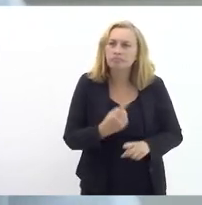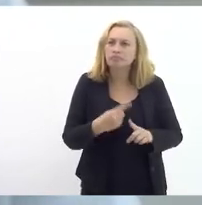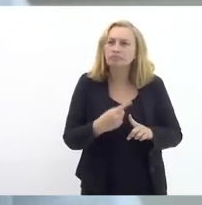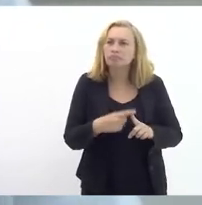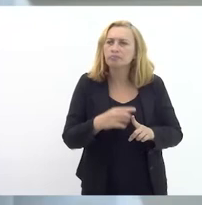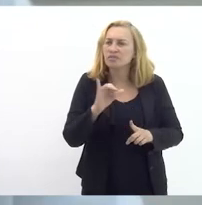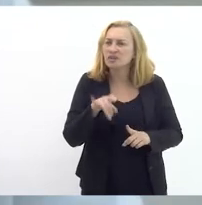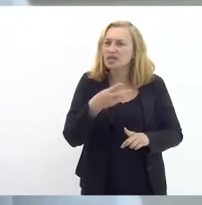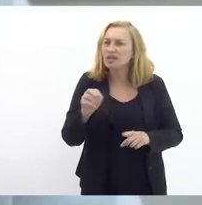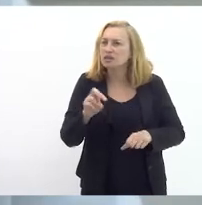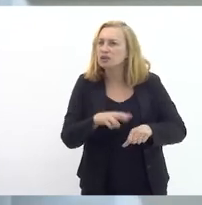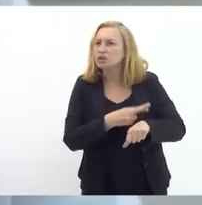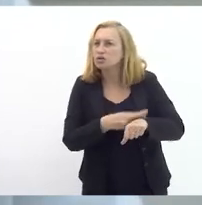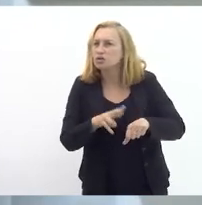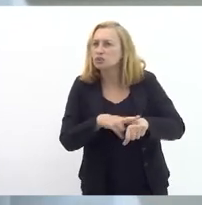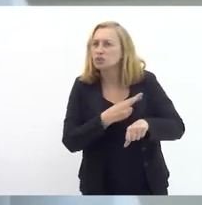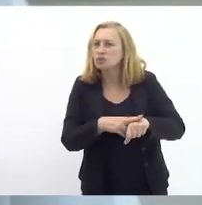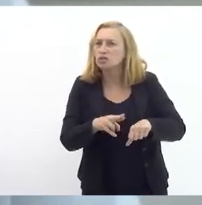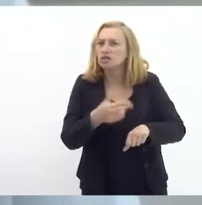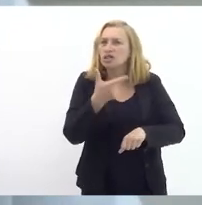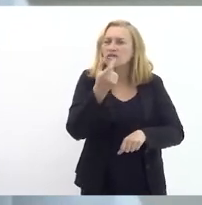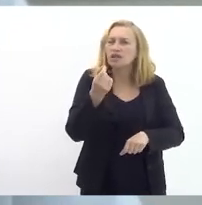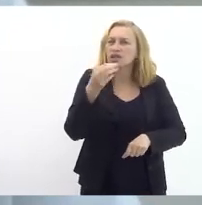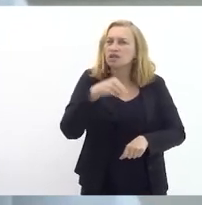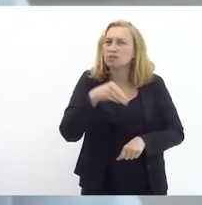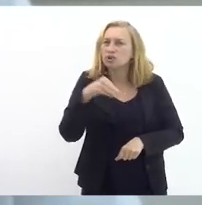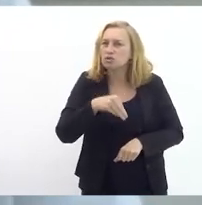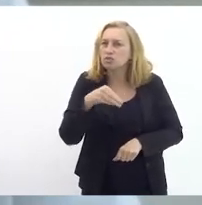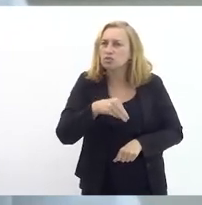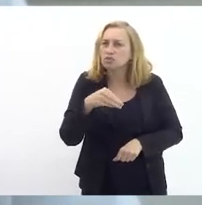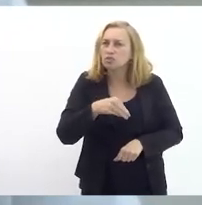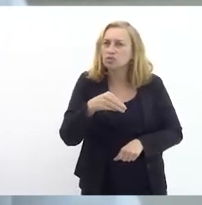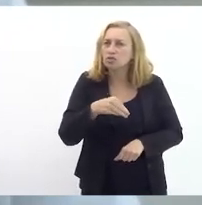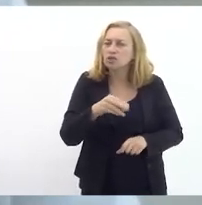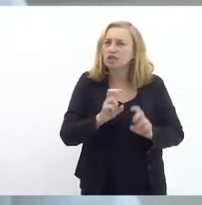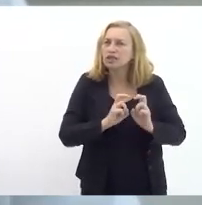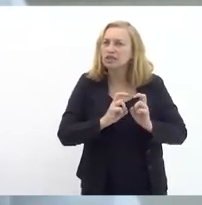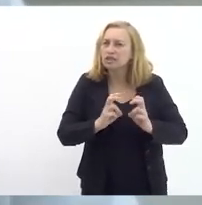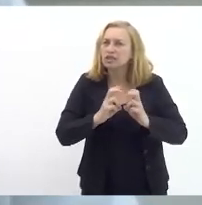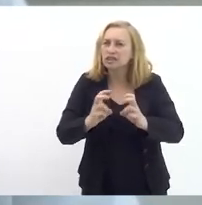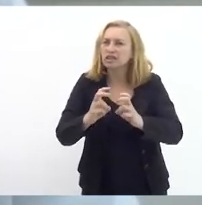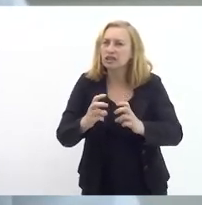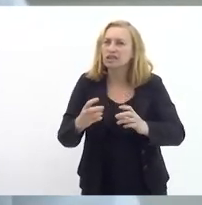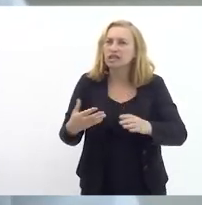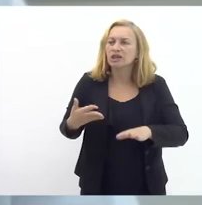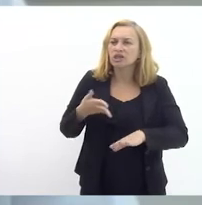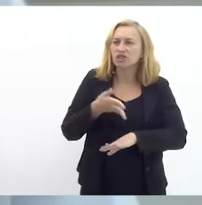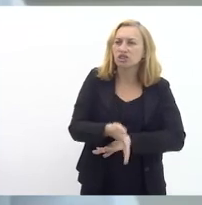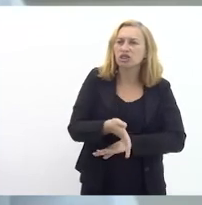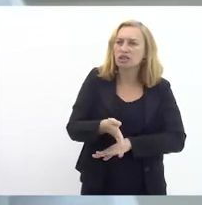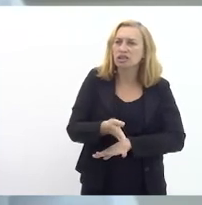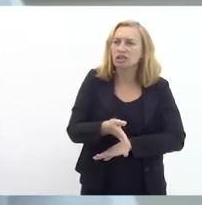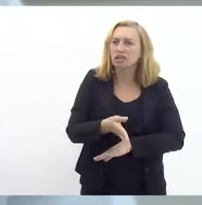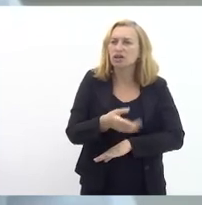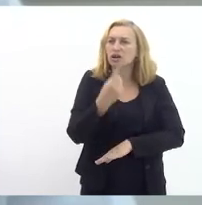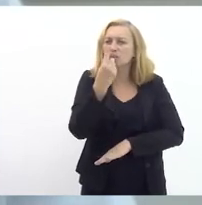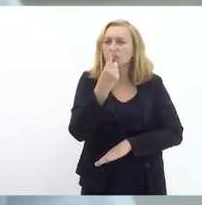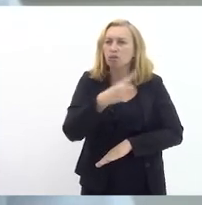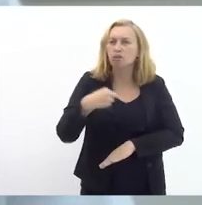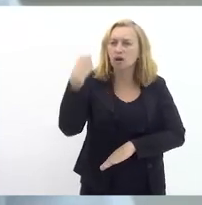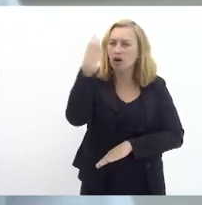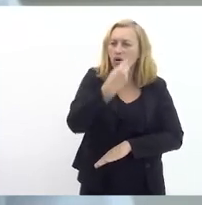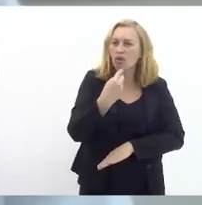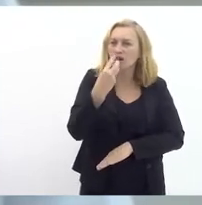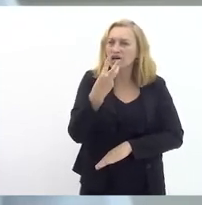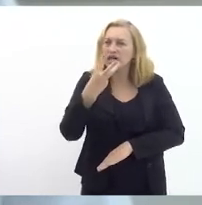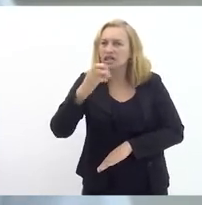Roxo comunica 20 minutos e o trem chega efetivamente